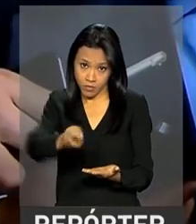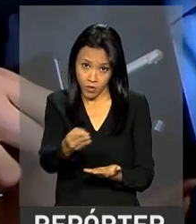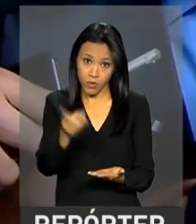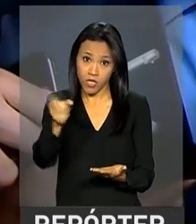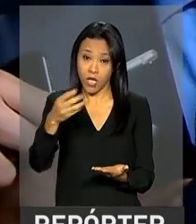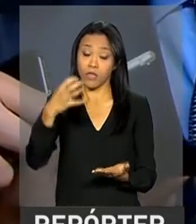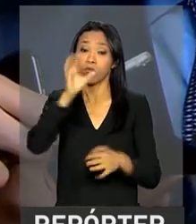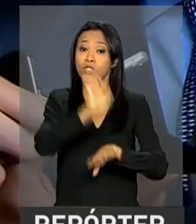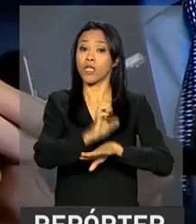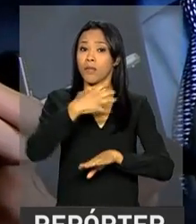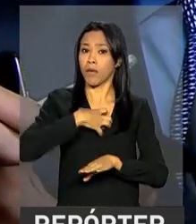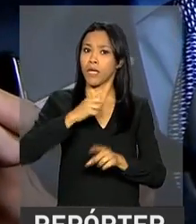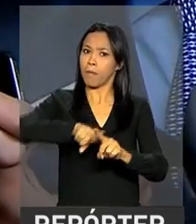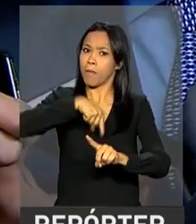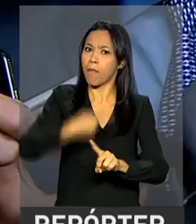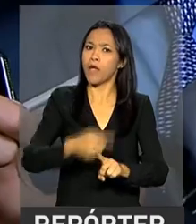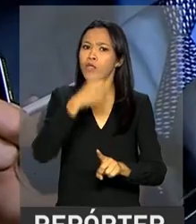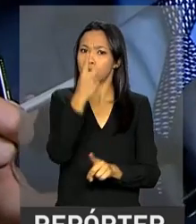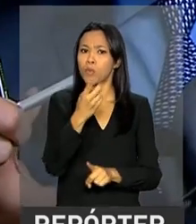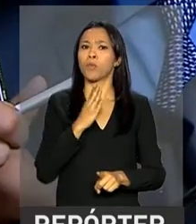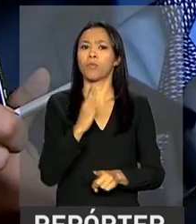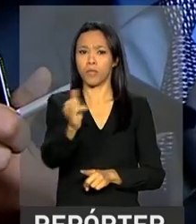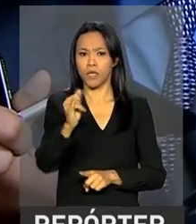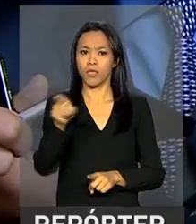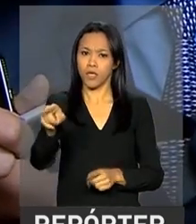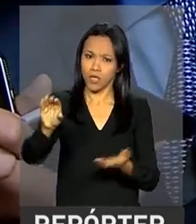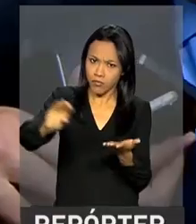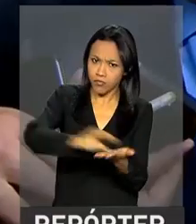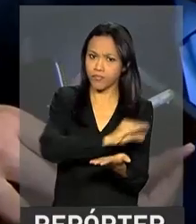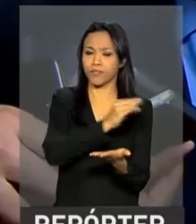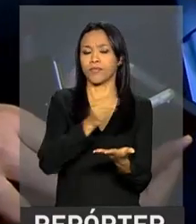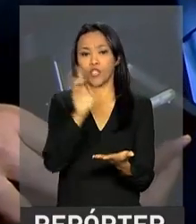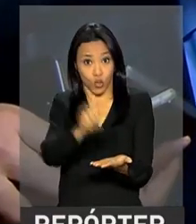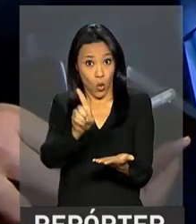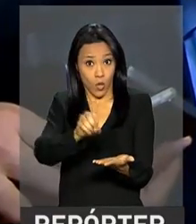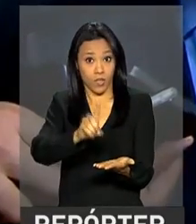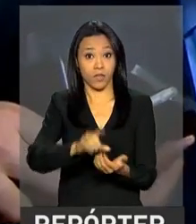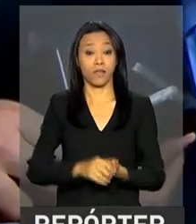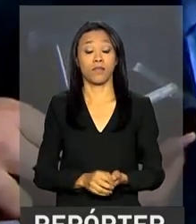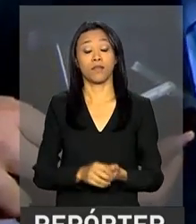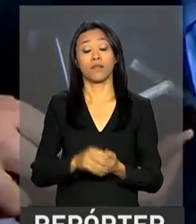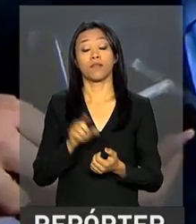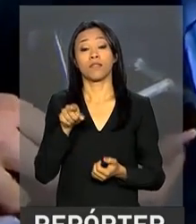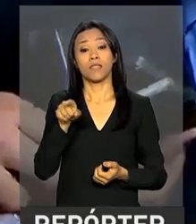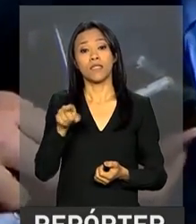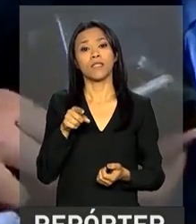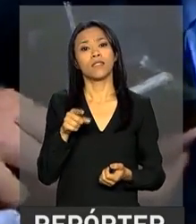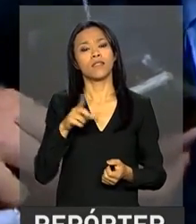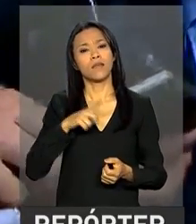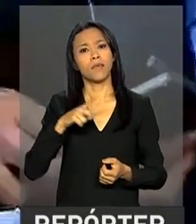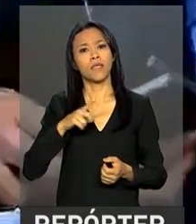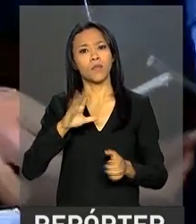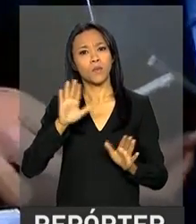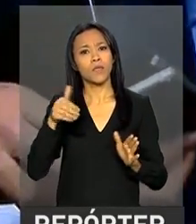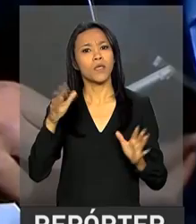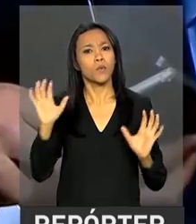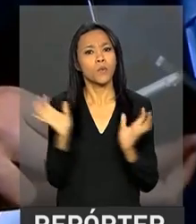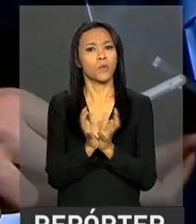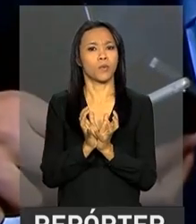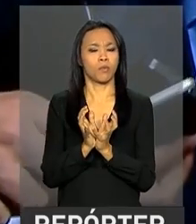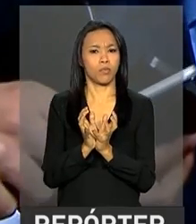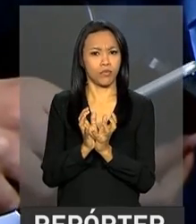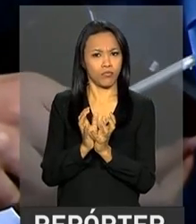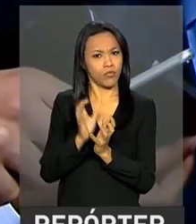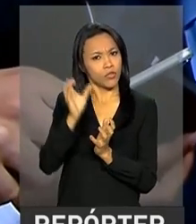na Bahia, vai investir mais 1 bilhão, foi isso que ele veio, US$ 1 bilhão, mas até está se associando com um grupo chinês, né?